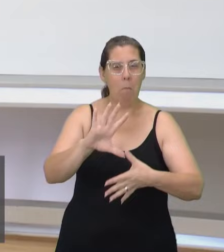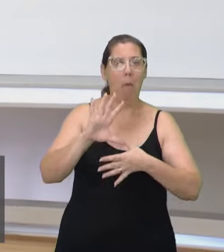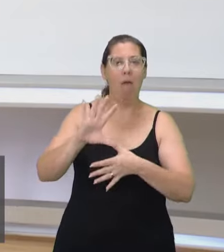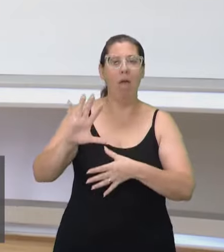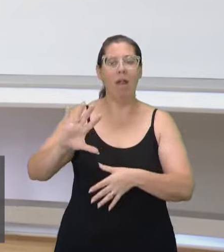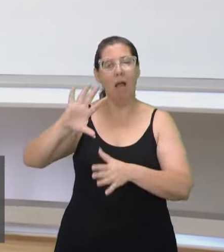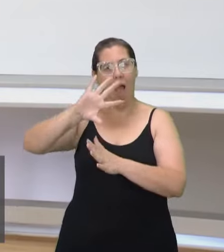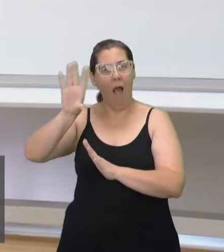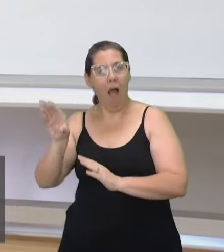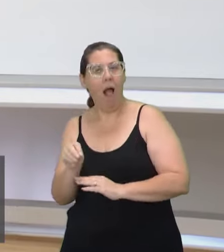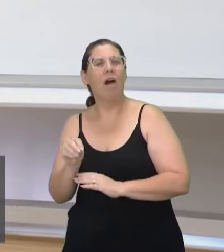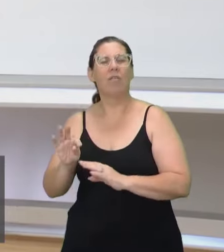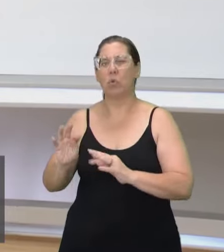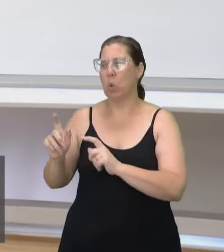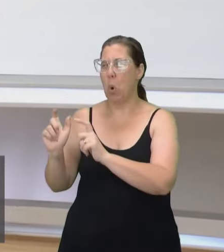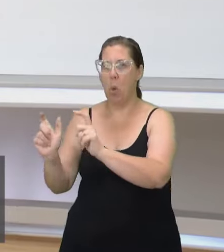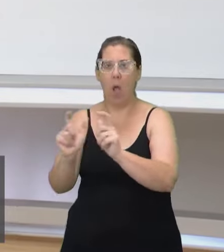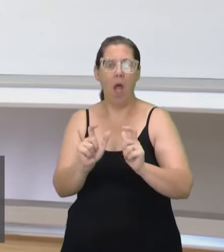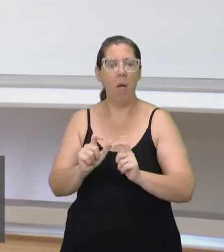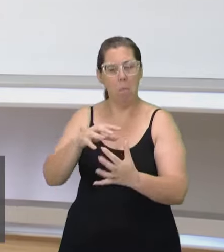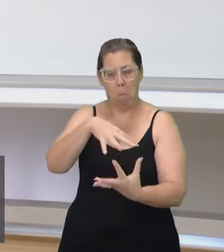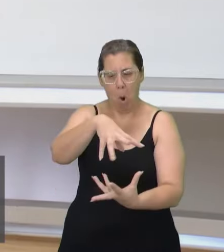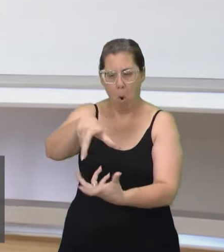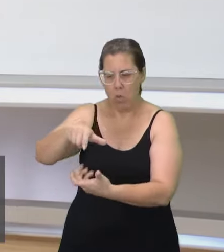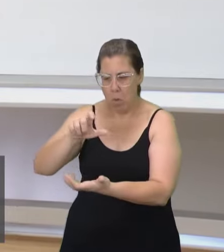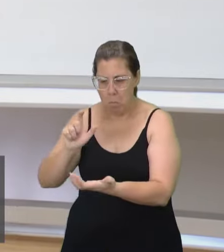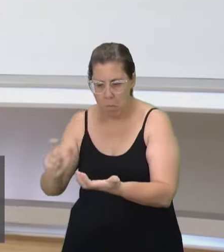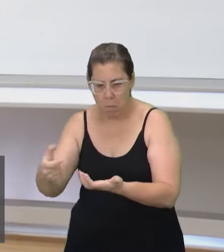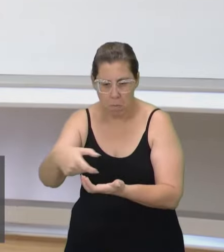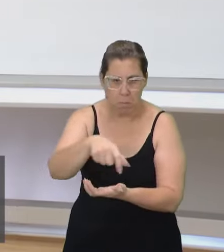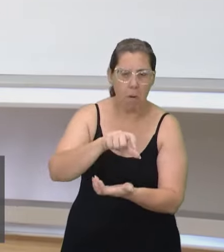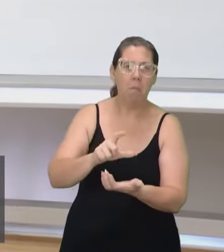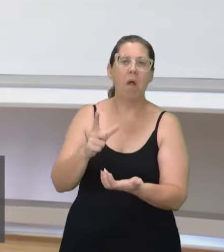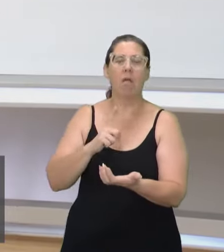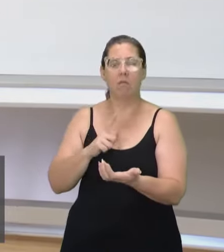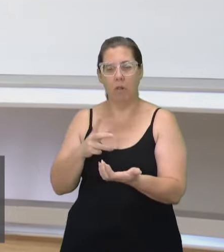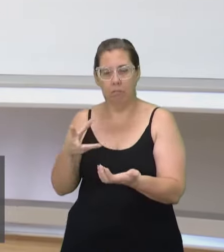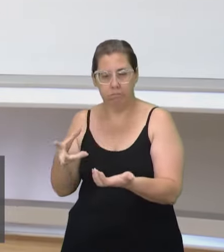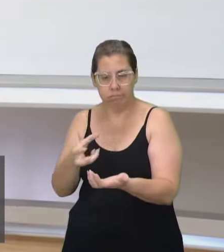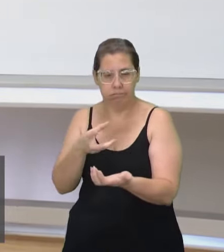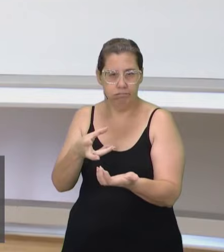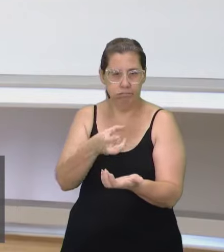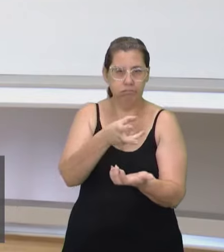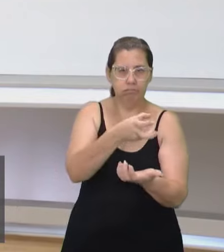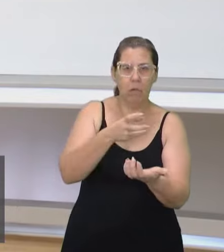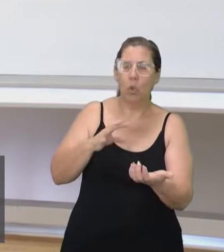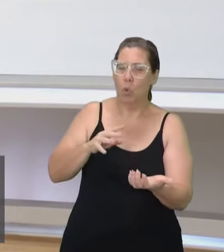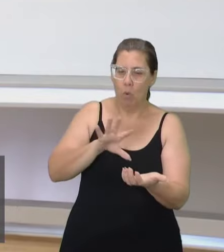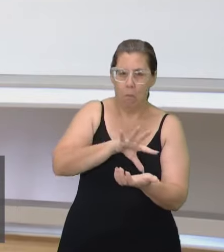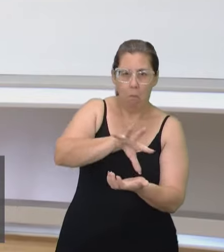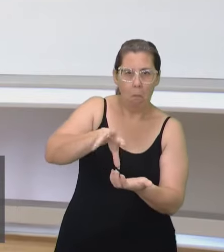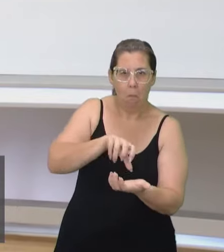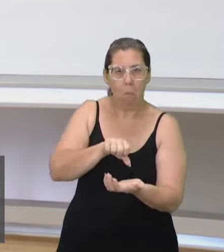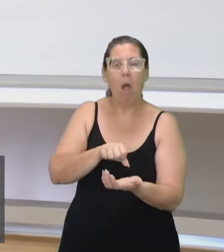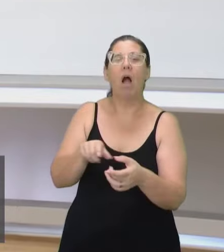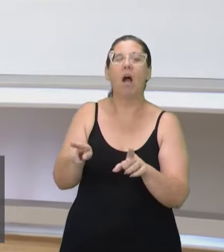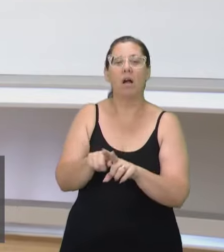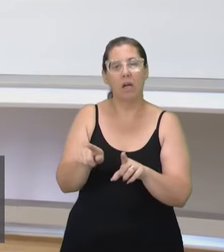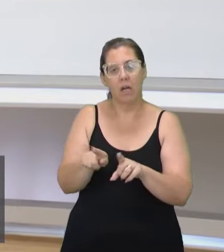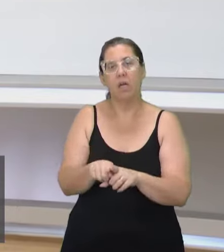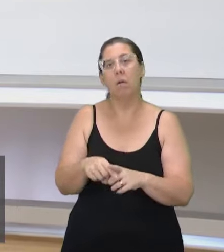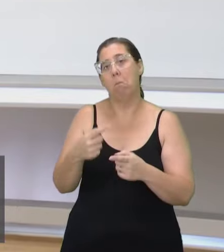África e de outras regiões do mundo, que foram retiradas os seus recursos desses países, né, a custas